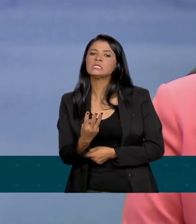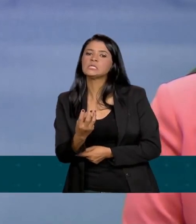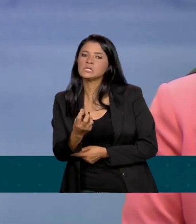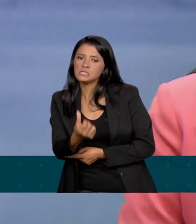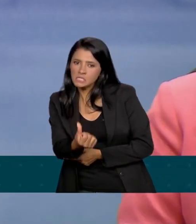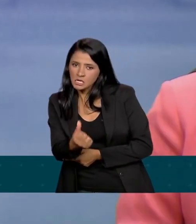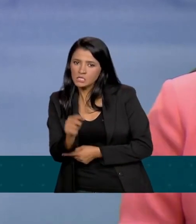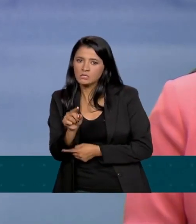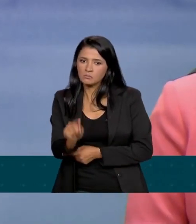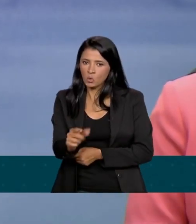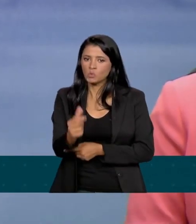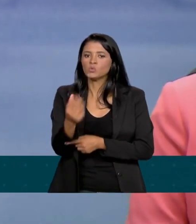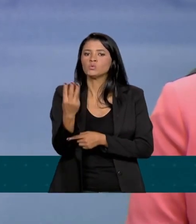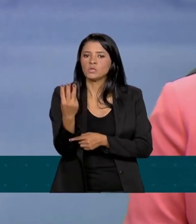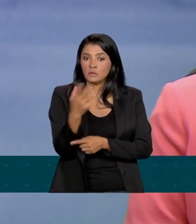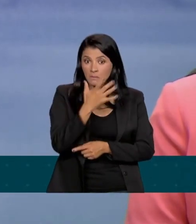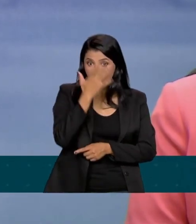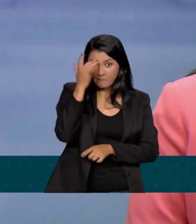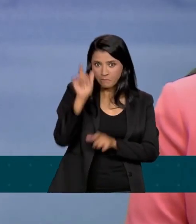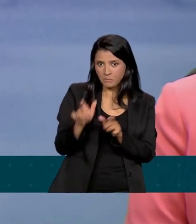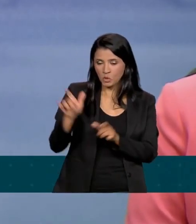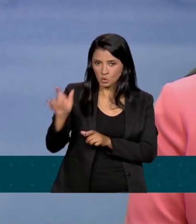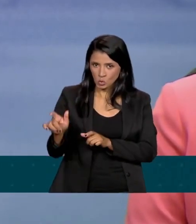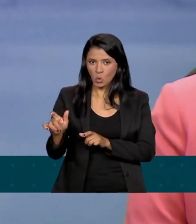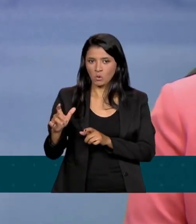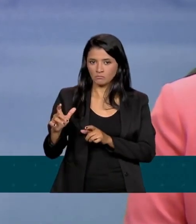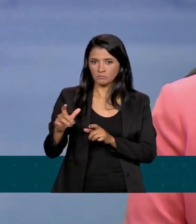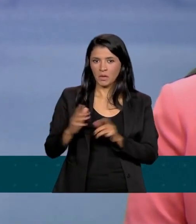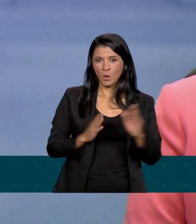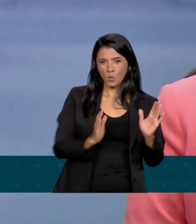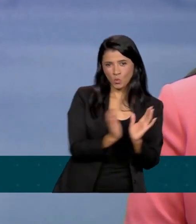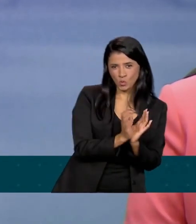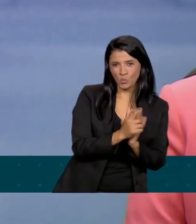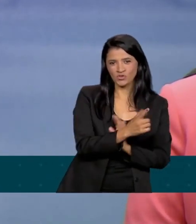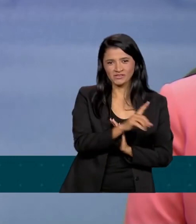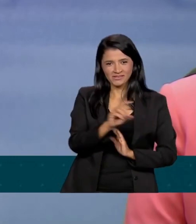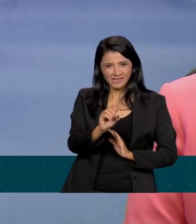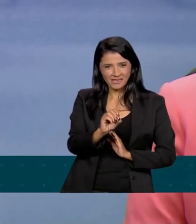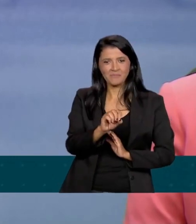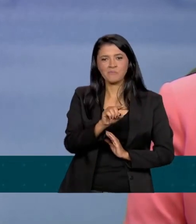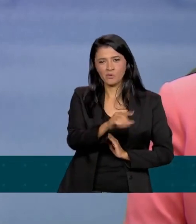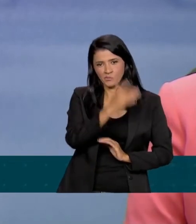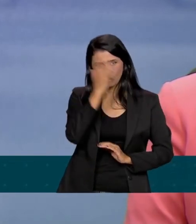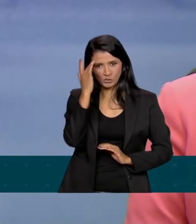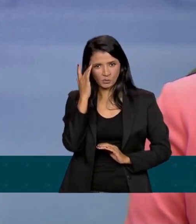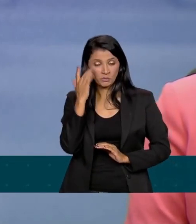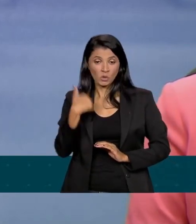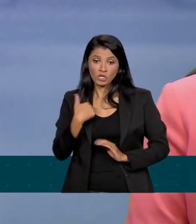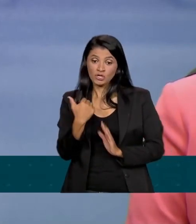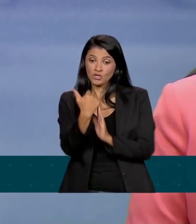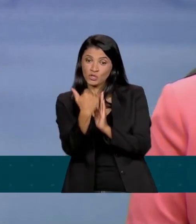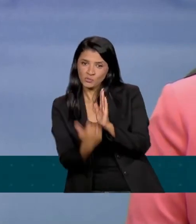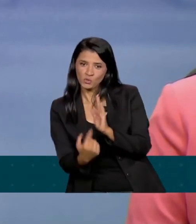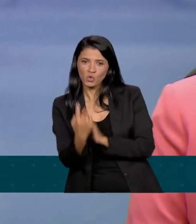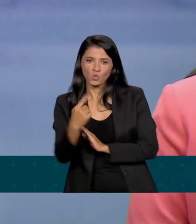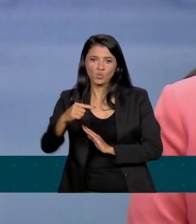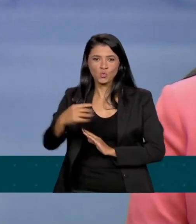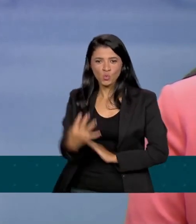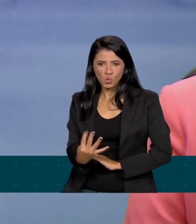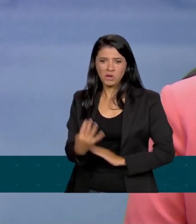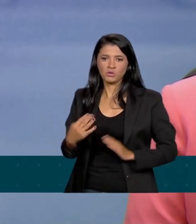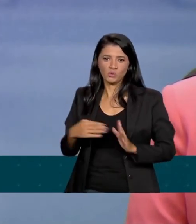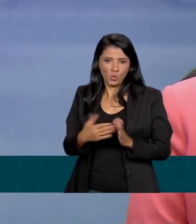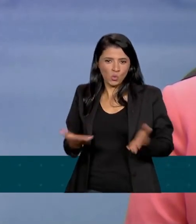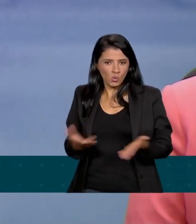36,3 pessoas com tuberculose por cada 100 mil pessoas. Então, a gente quer reduzir quase um quarto do que a gente tem